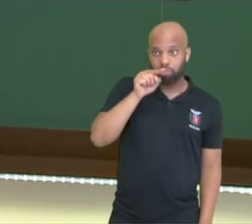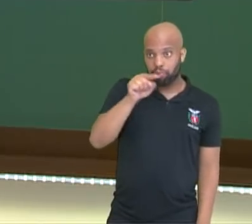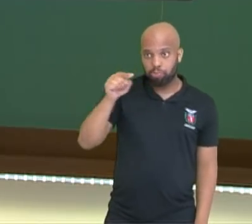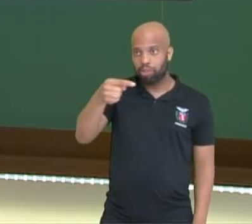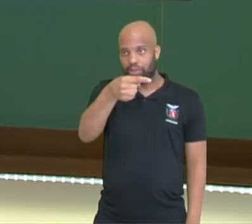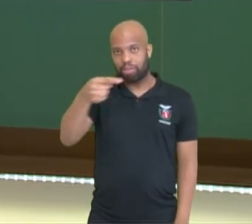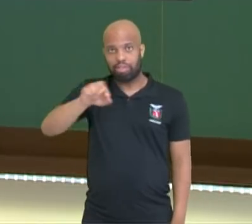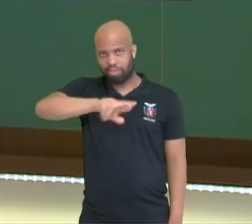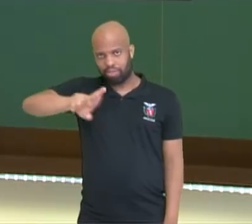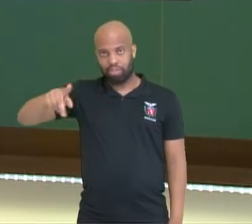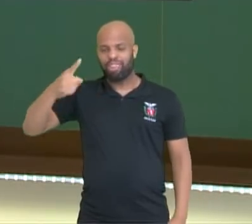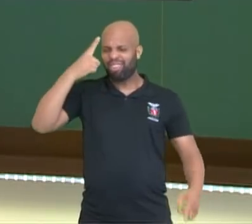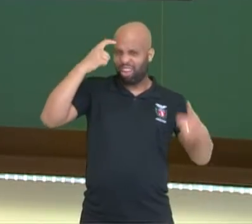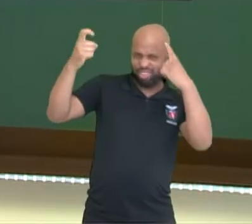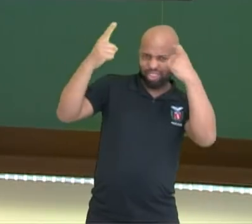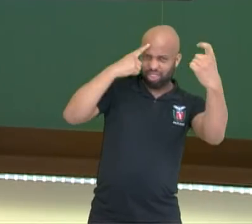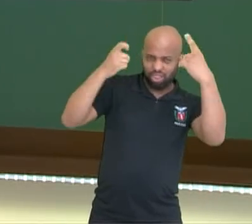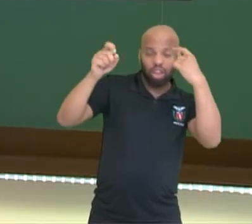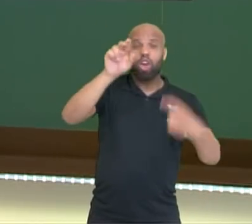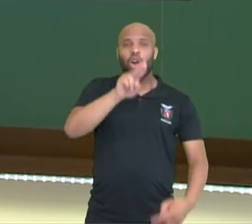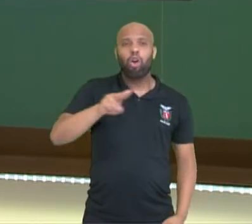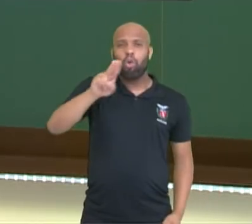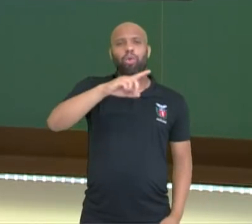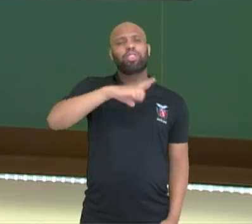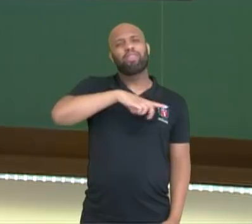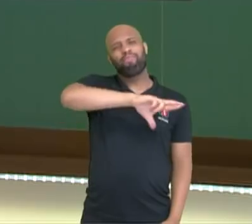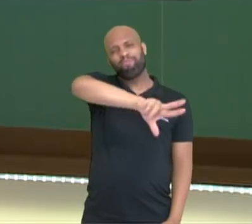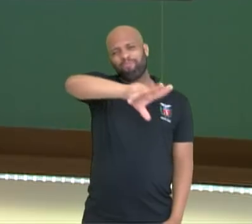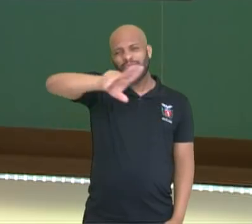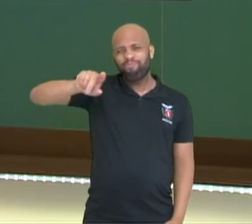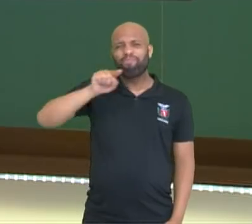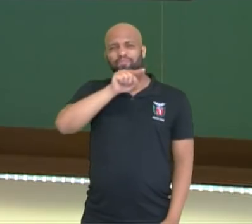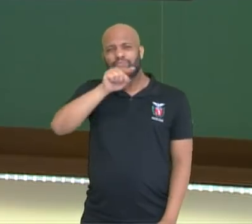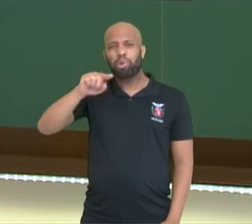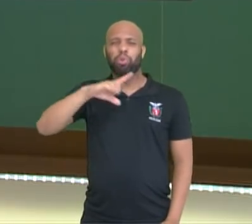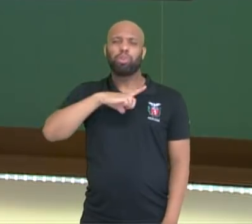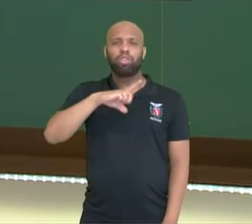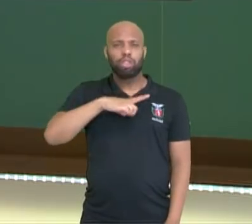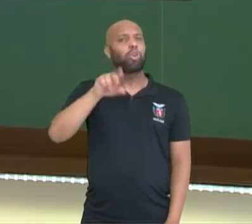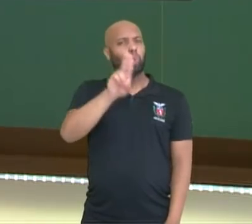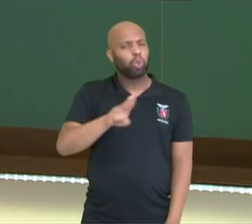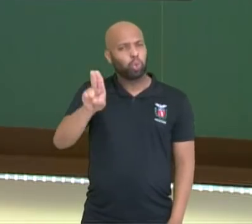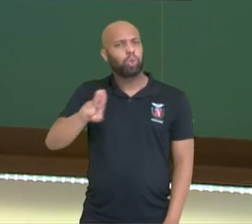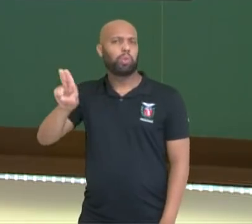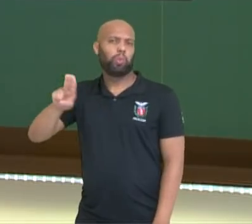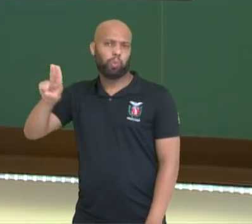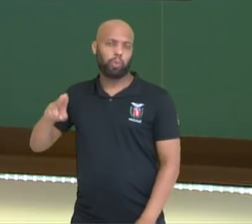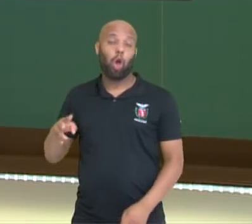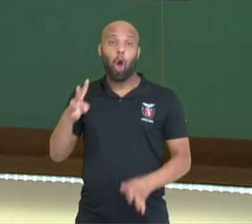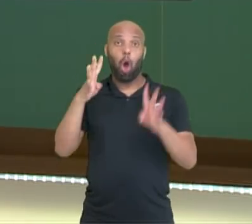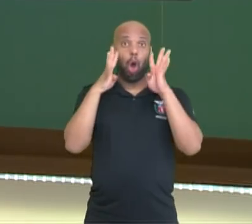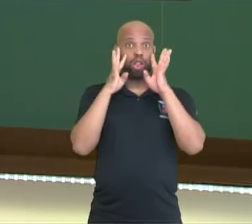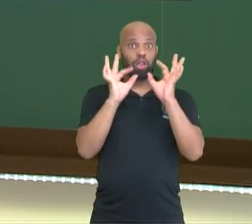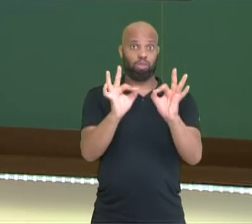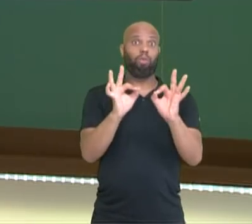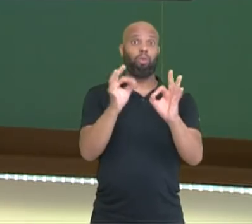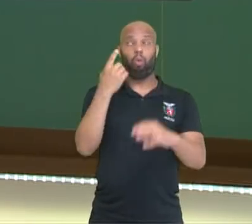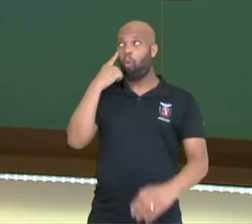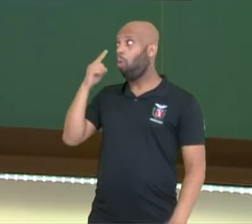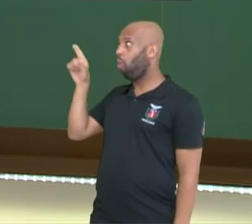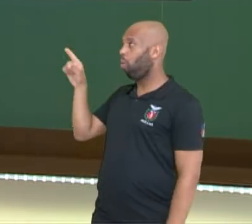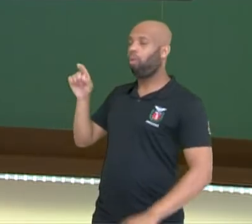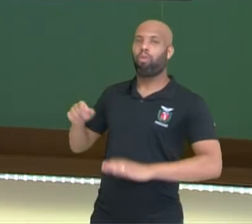Seja criativo e utilize o maior número de sinais de pontuação possível. Eu quero chamar a tua atenção para uma coisinha aqui,